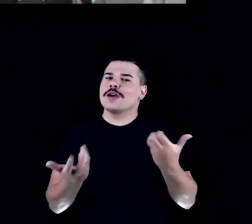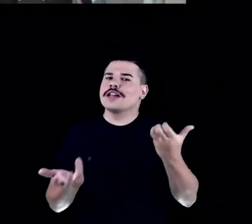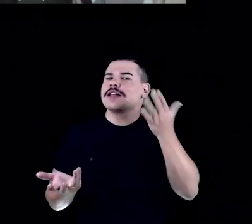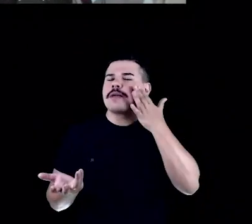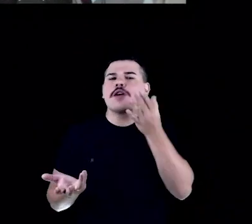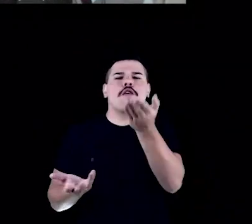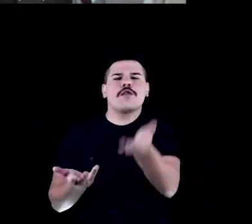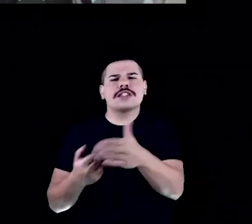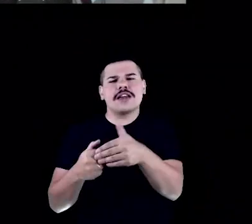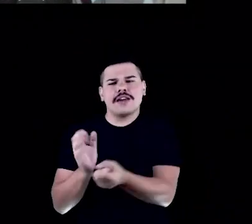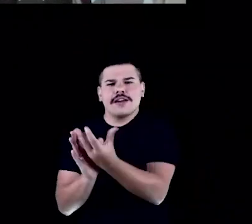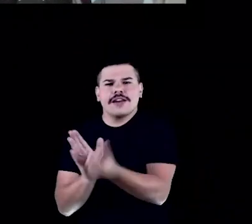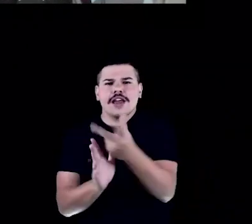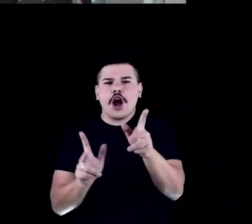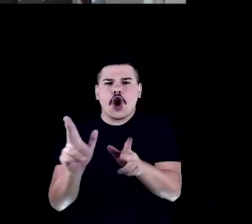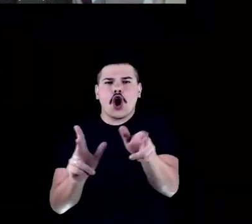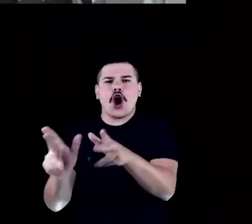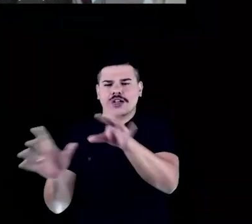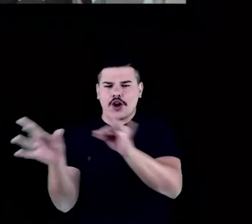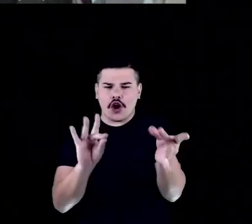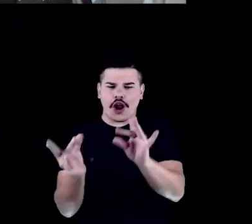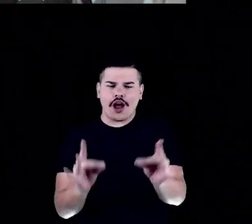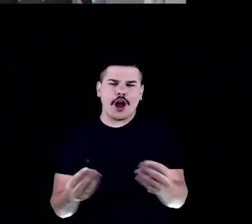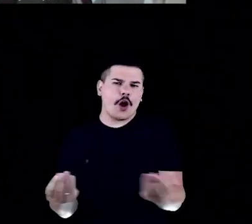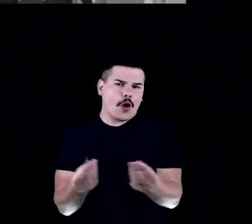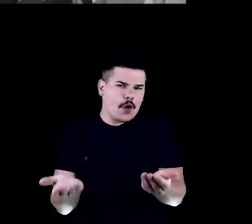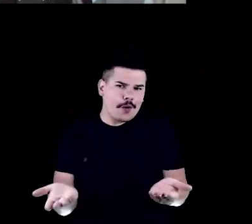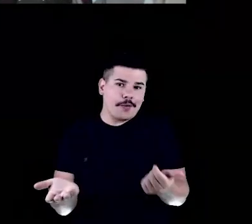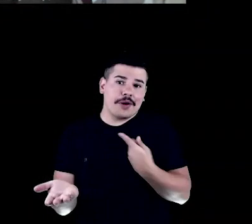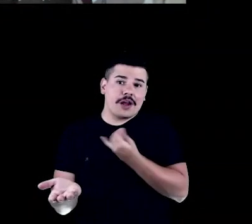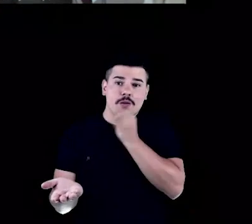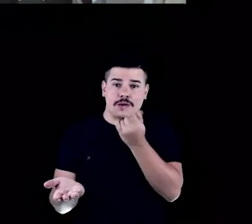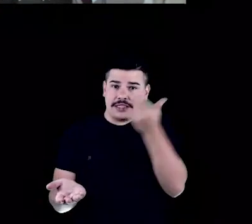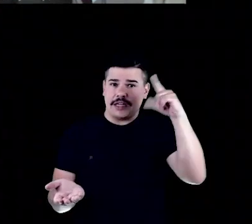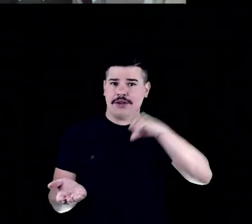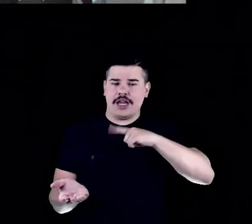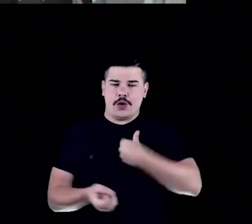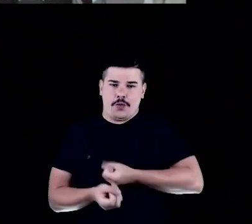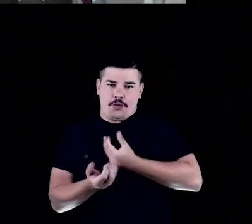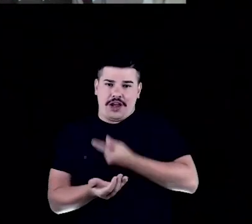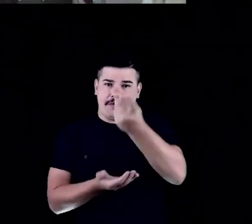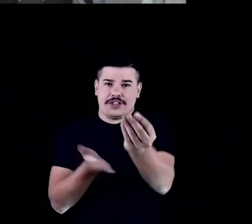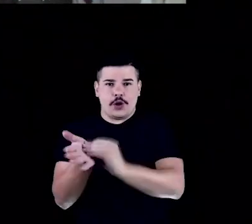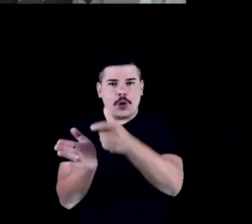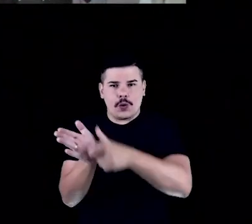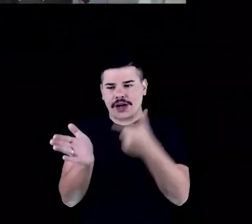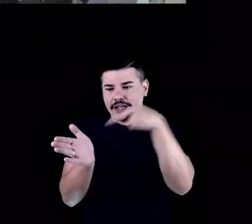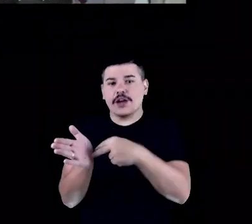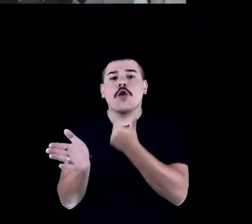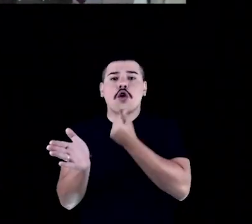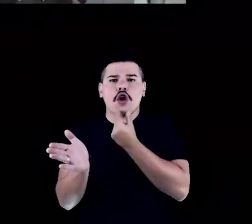Como que você cria determinados sentidos, né? Eu, por exemplo, tem um poema seu